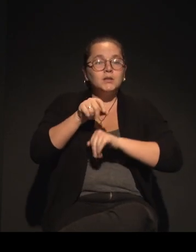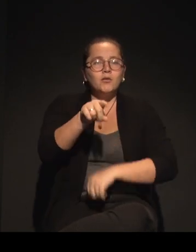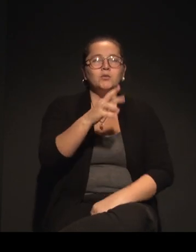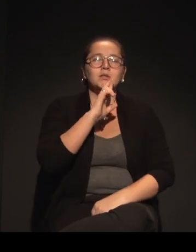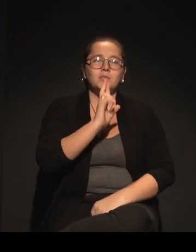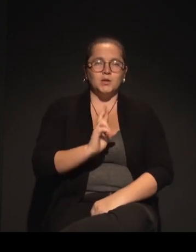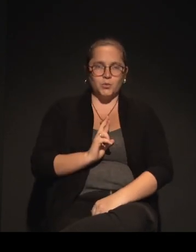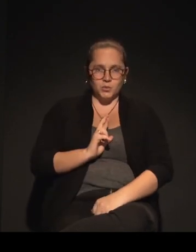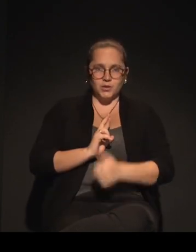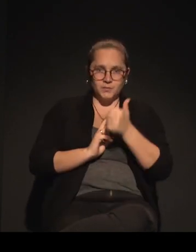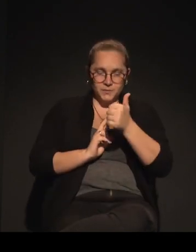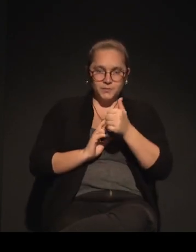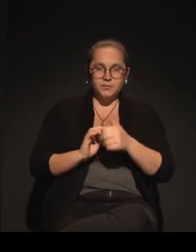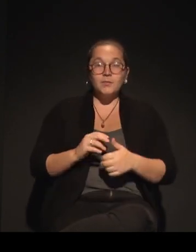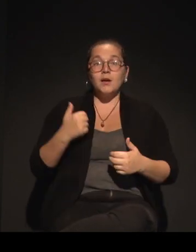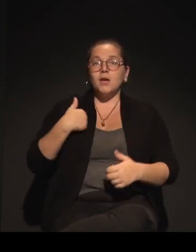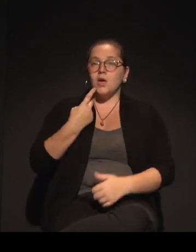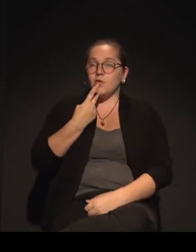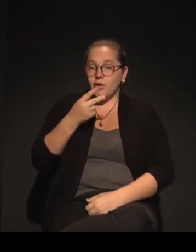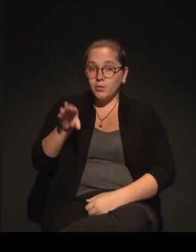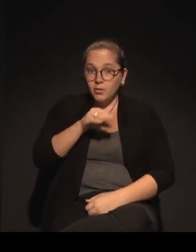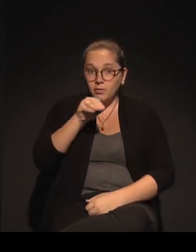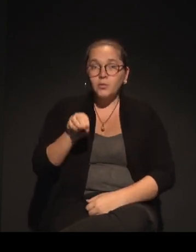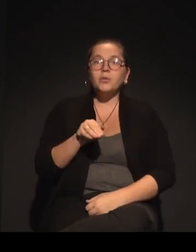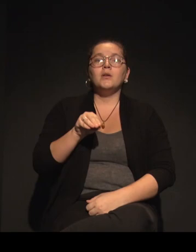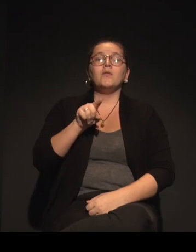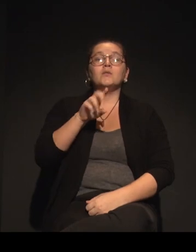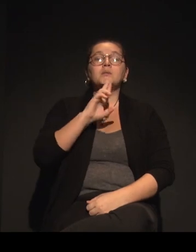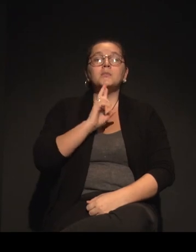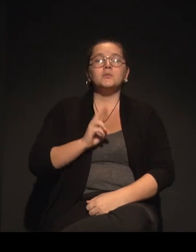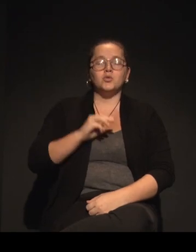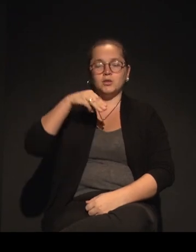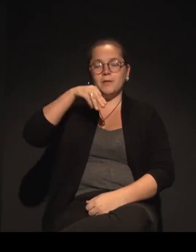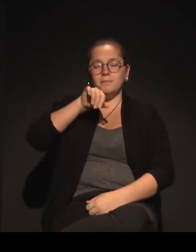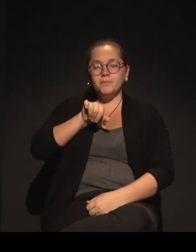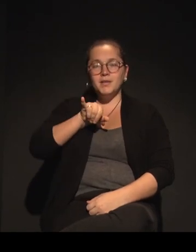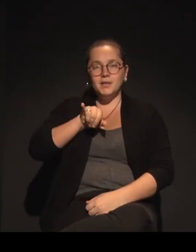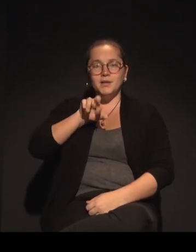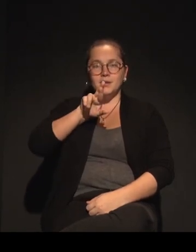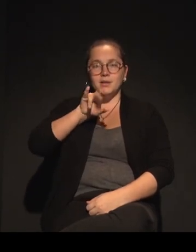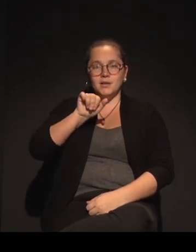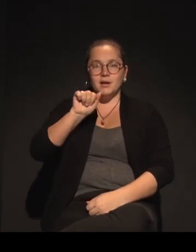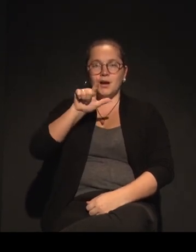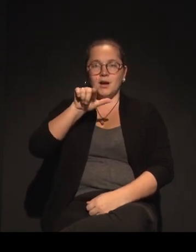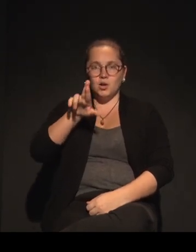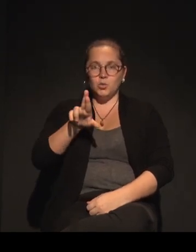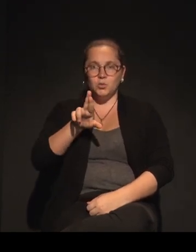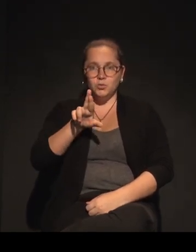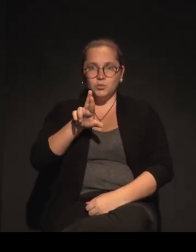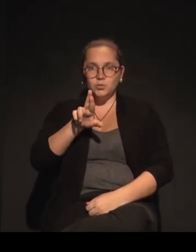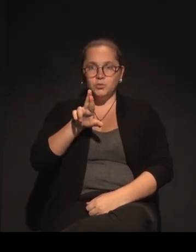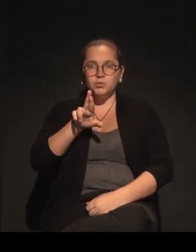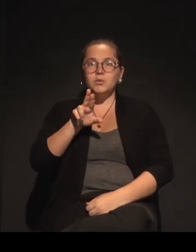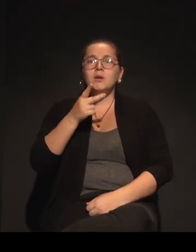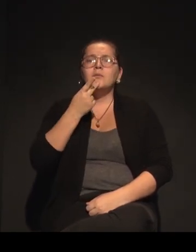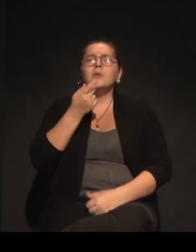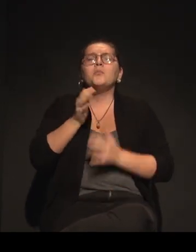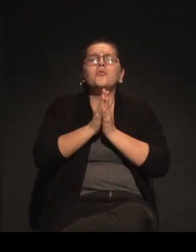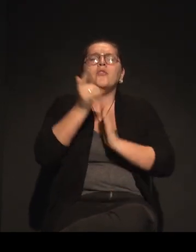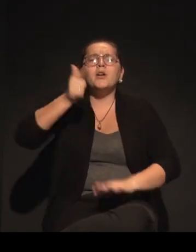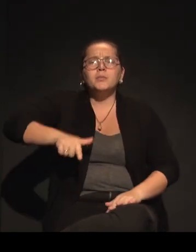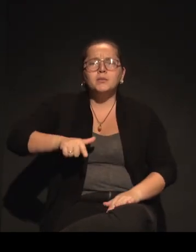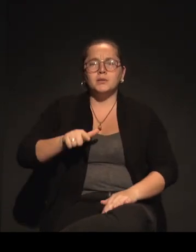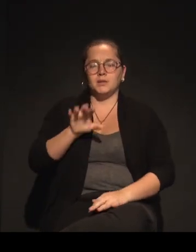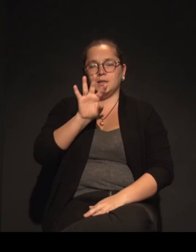é eu falo em time atual se responderia urna em cheney ató johnny